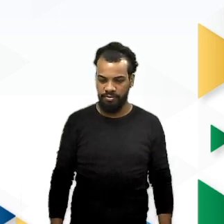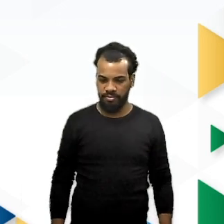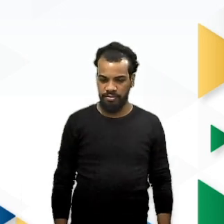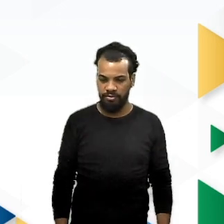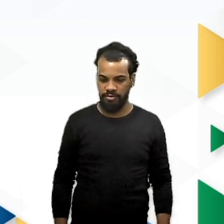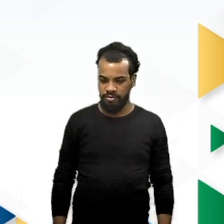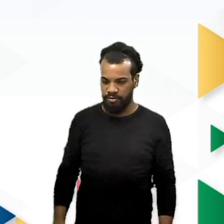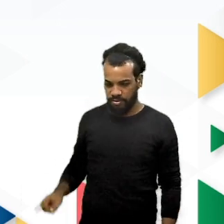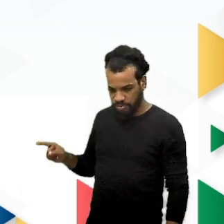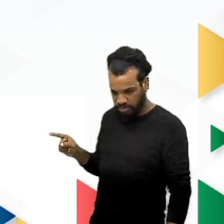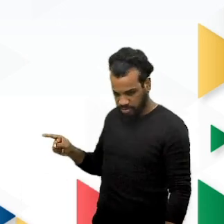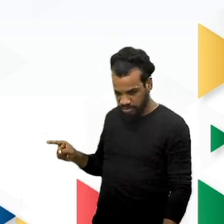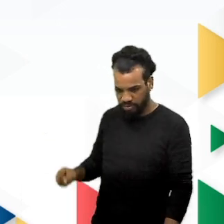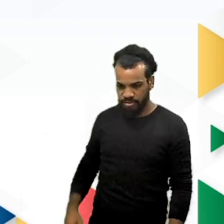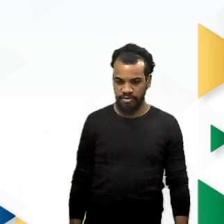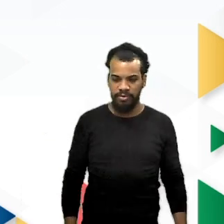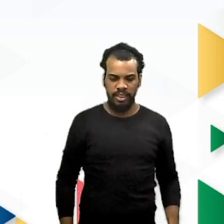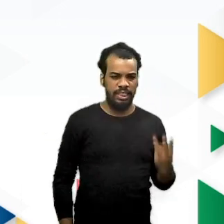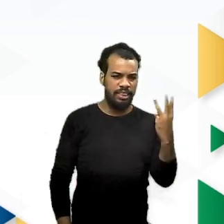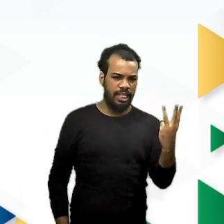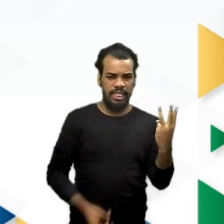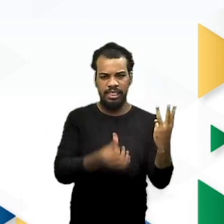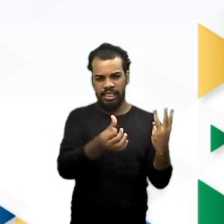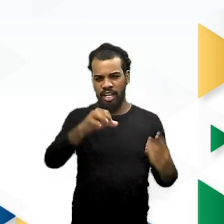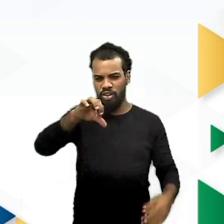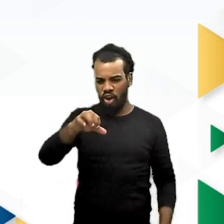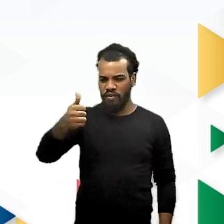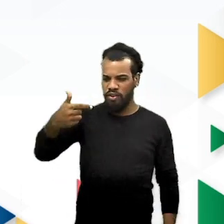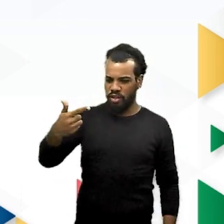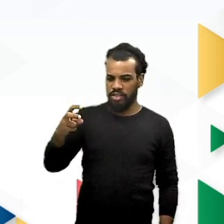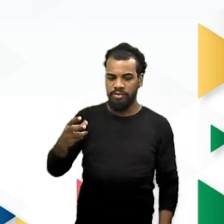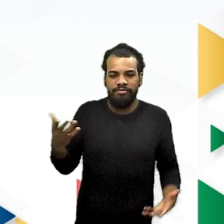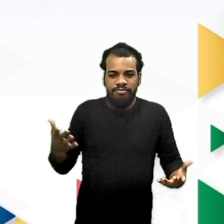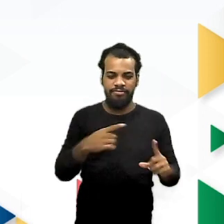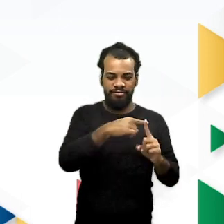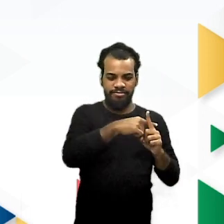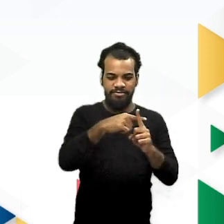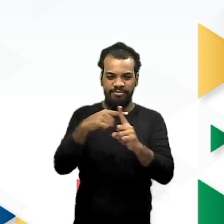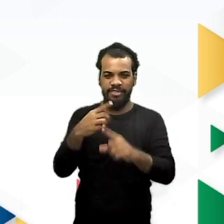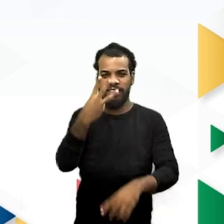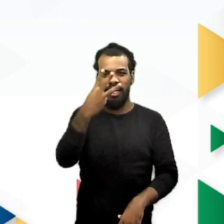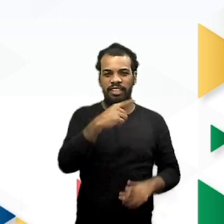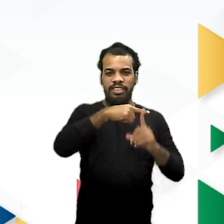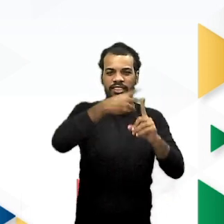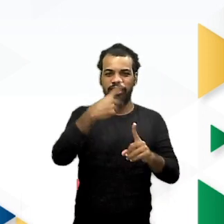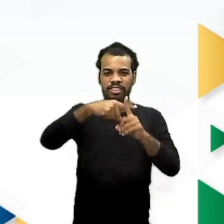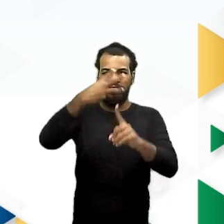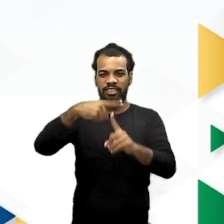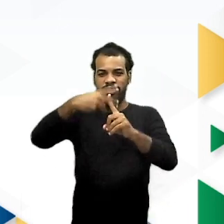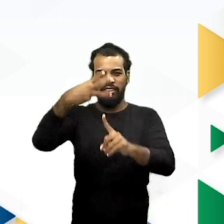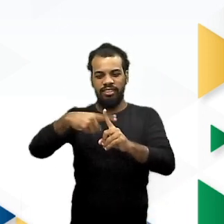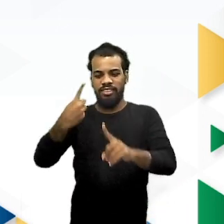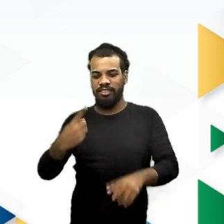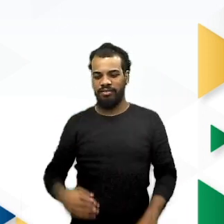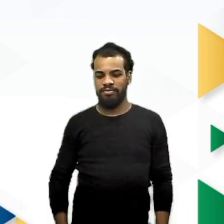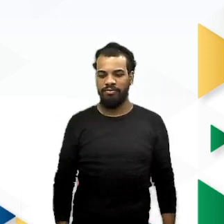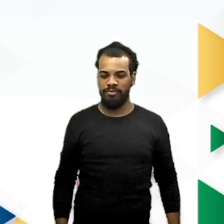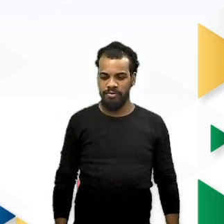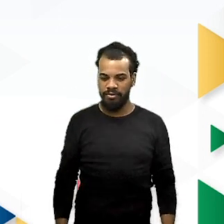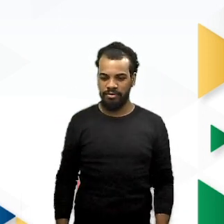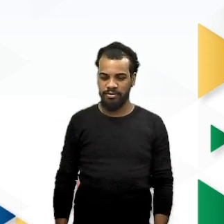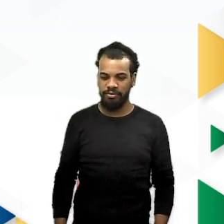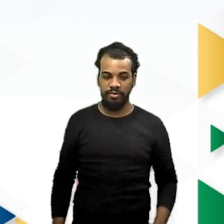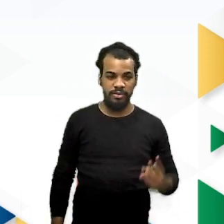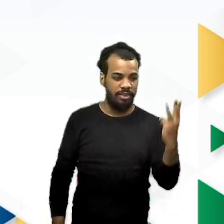9, 12, 15... O que é que está havendo aí? Múltiplo de 3, né? De 3 para 6 aumentou mais 3, de 6